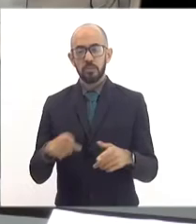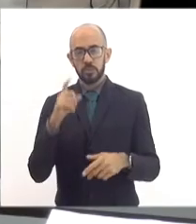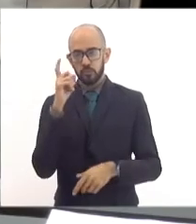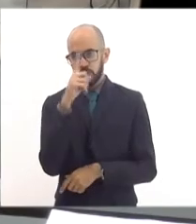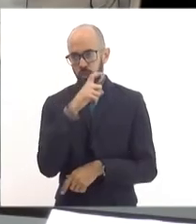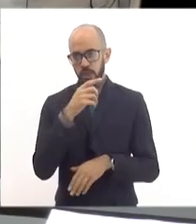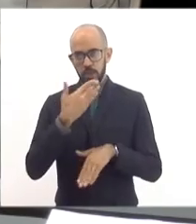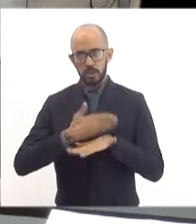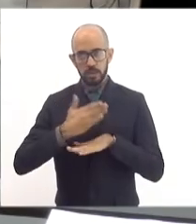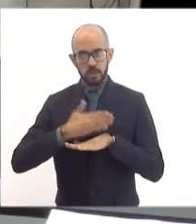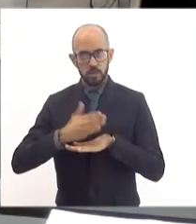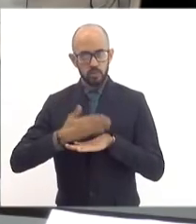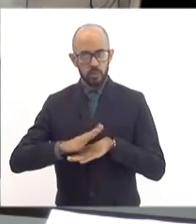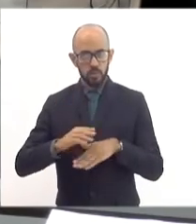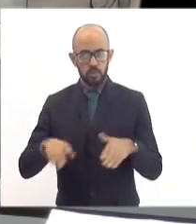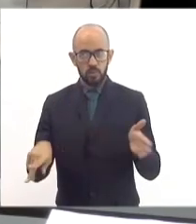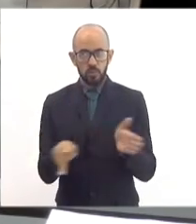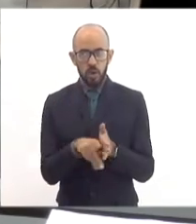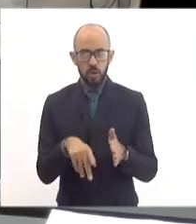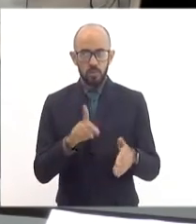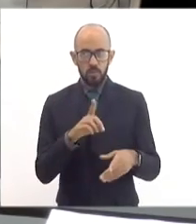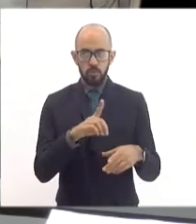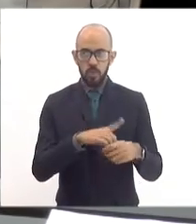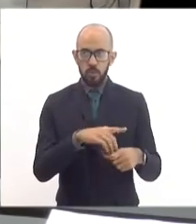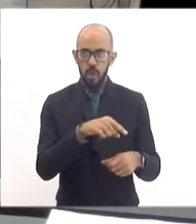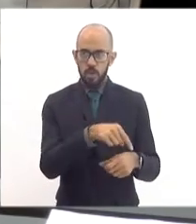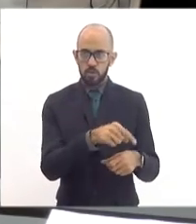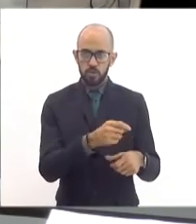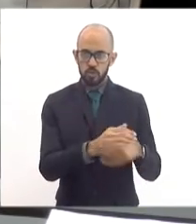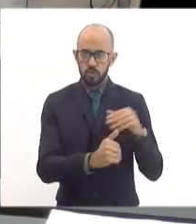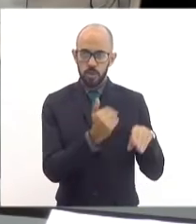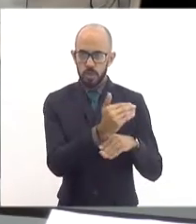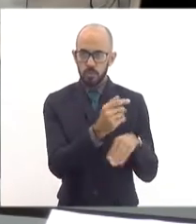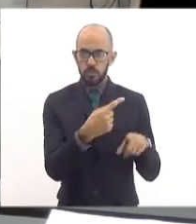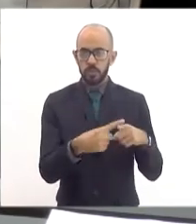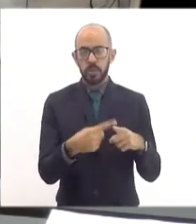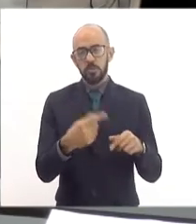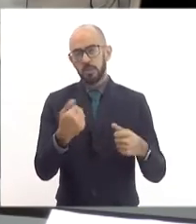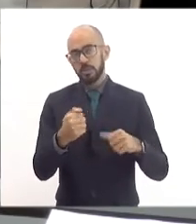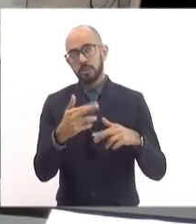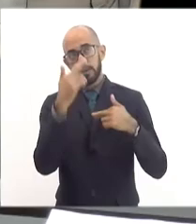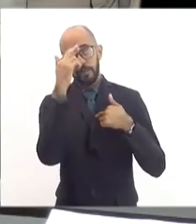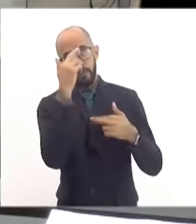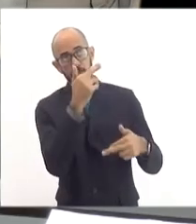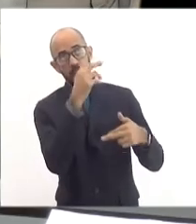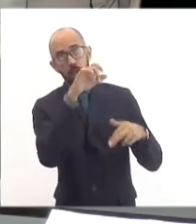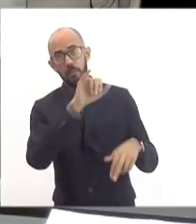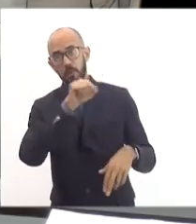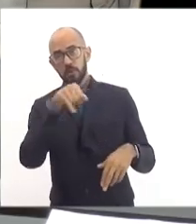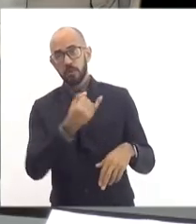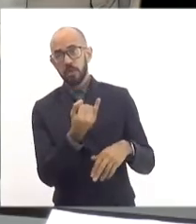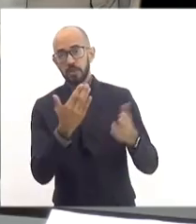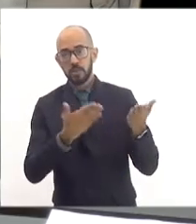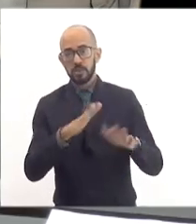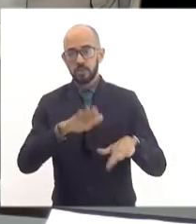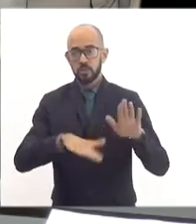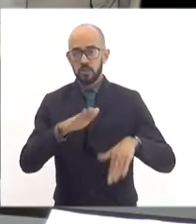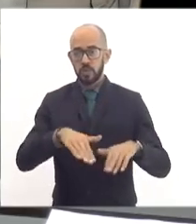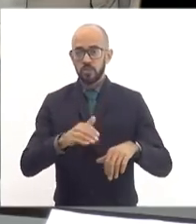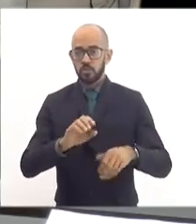execução do fundo, né? Porque teria que se submeter. Então, a oportunidade, às vezes, do